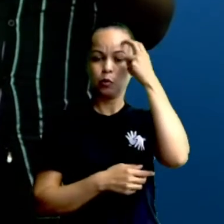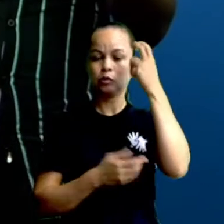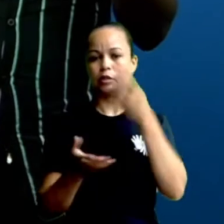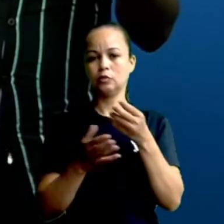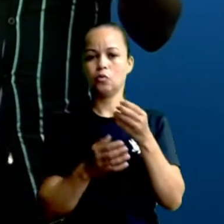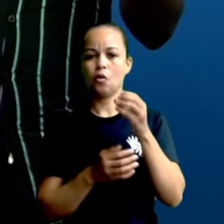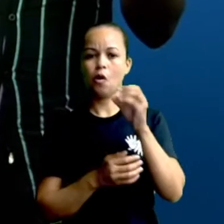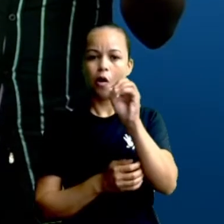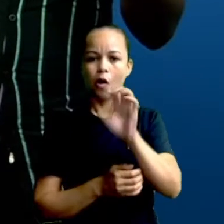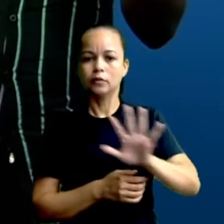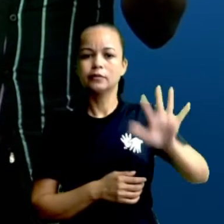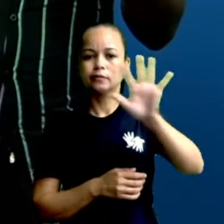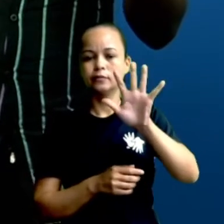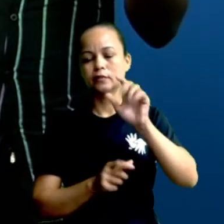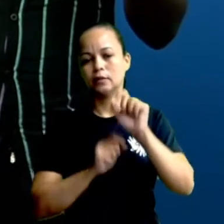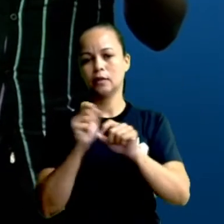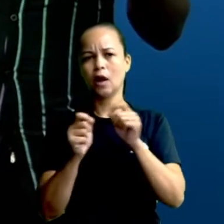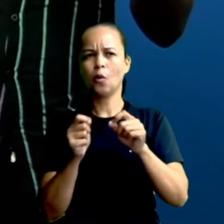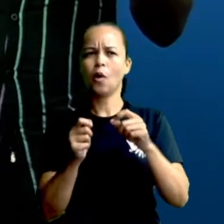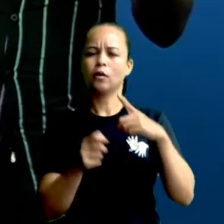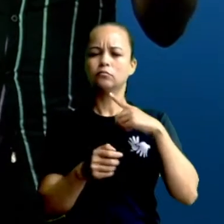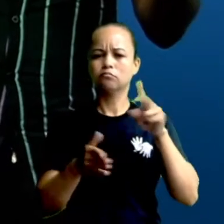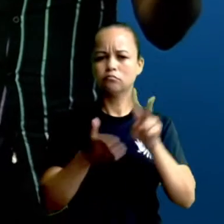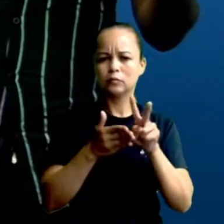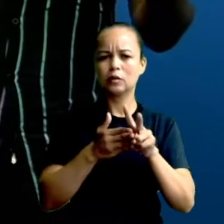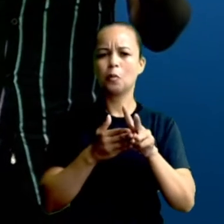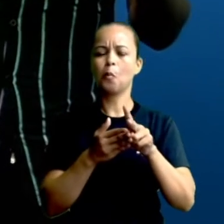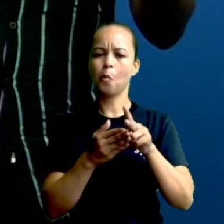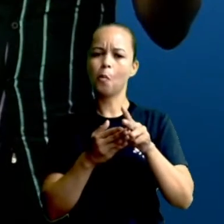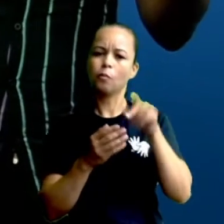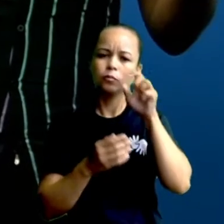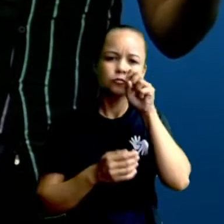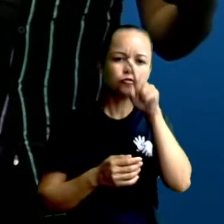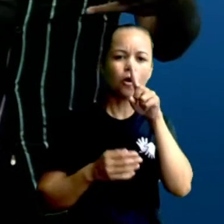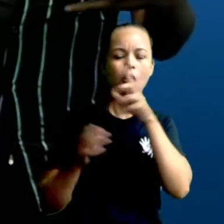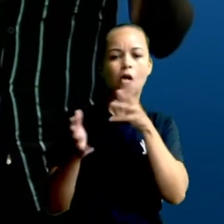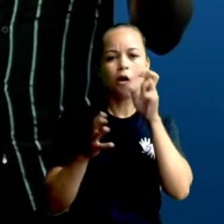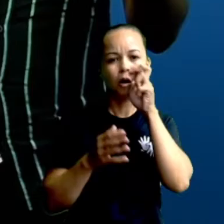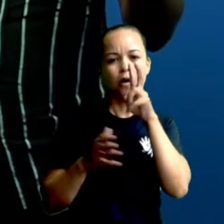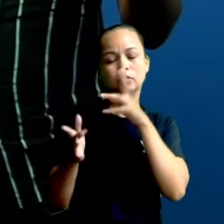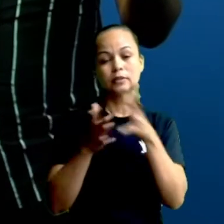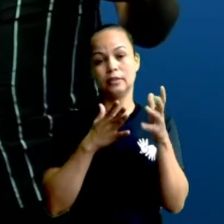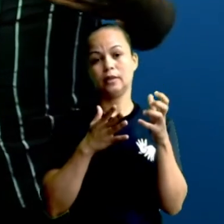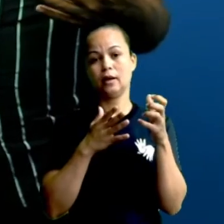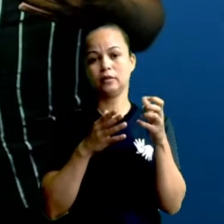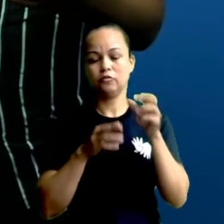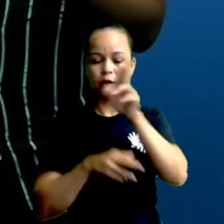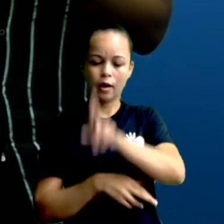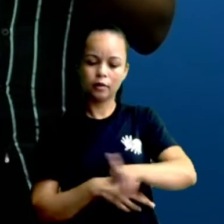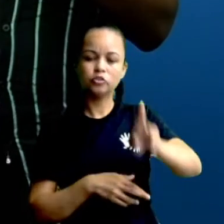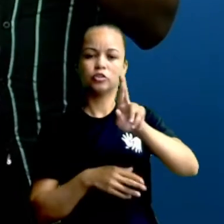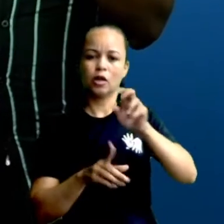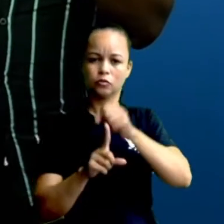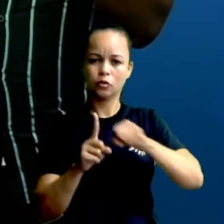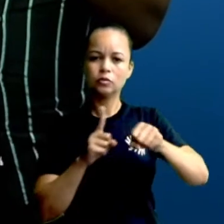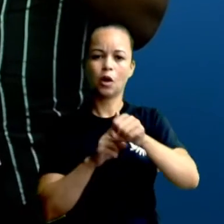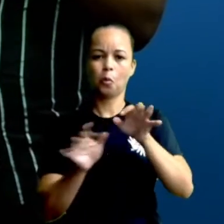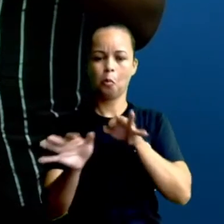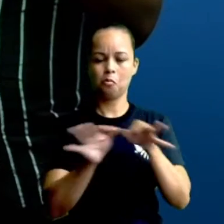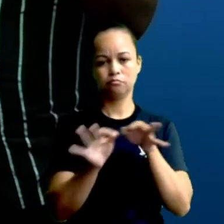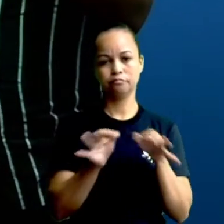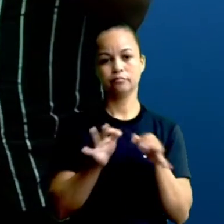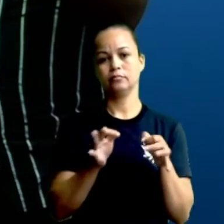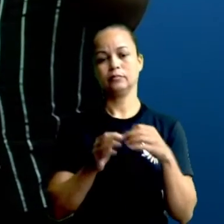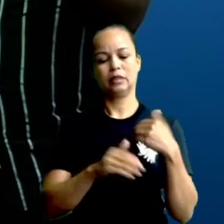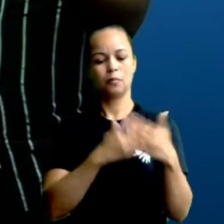Os nativos, eles têm aspectos culturais muito fortes dos nativos na religião, na forma de se organizar socialmente, né? Na